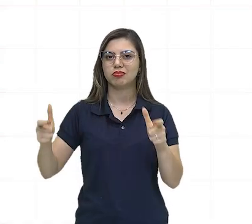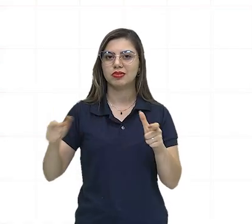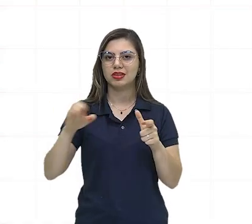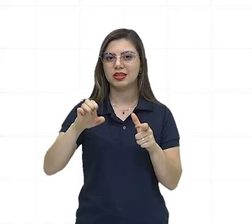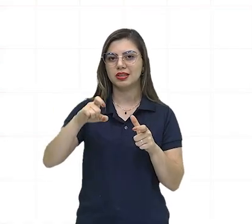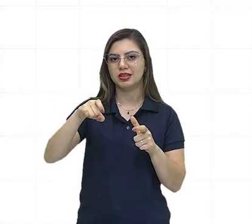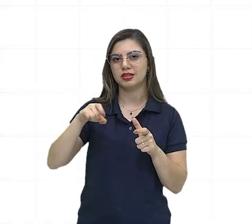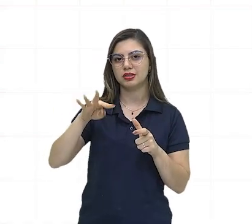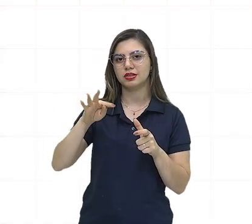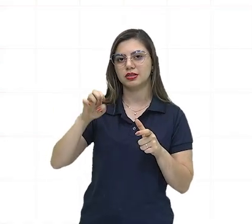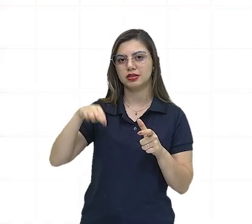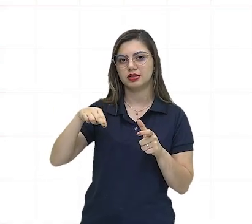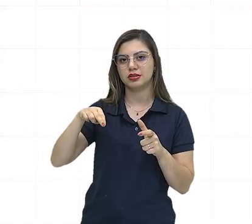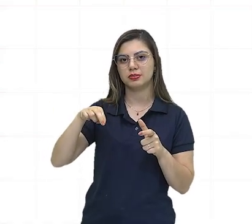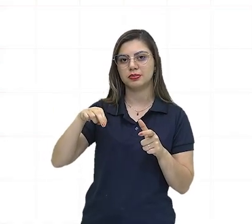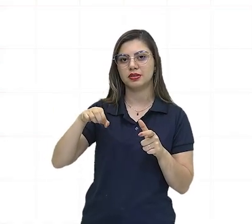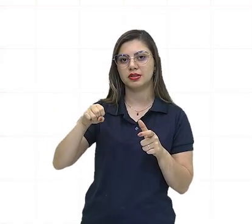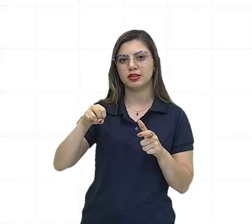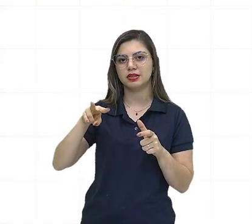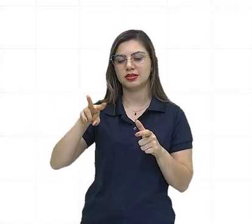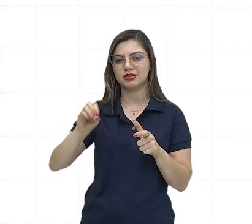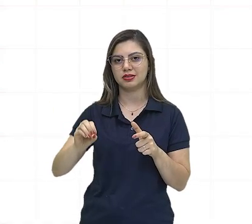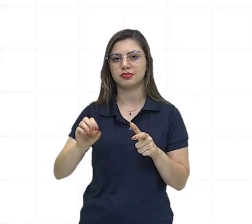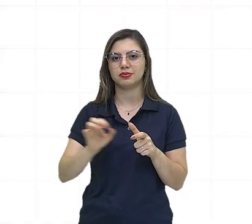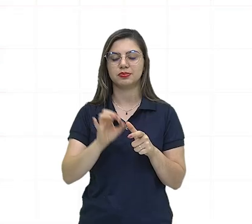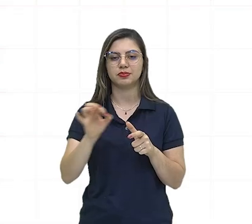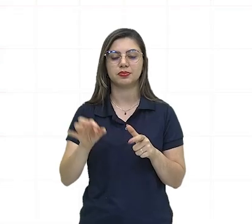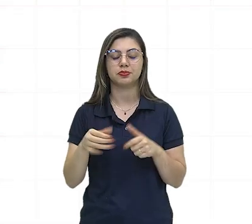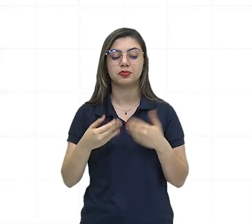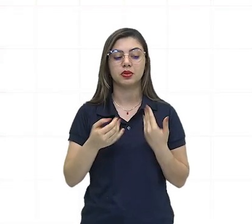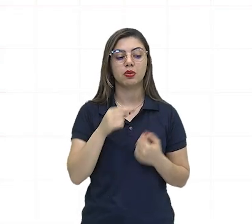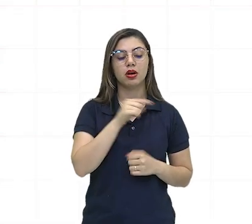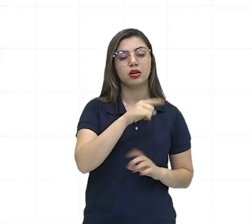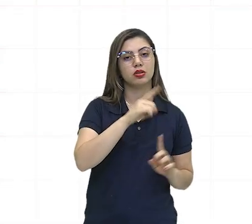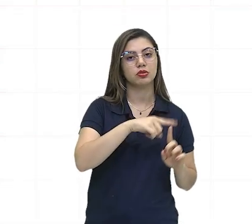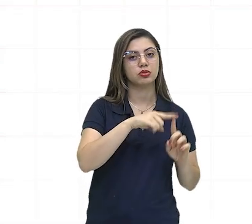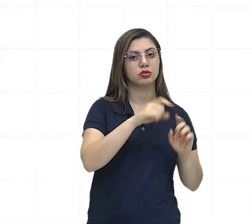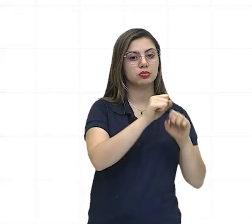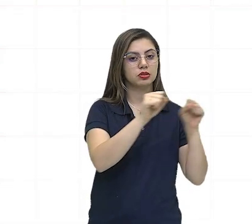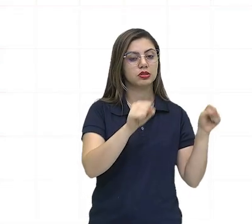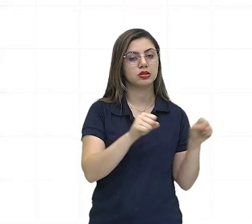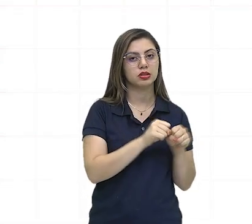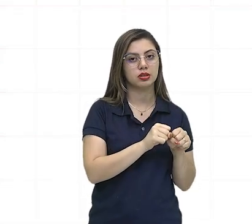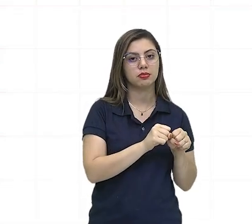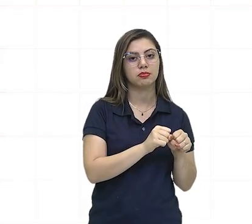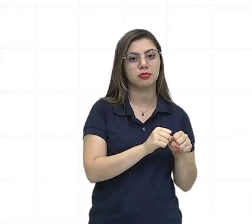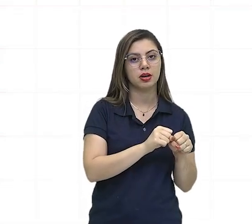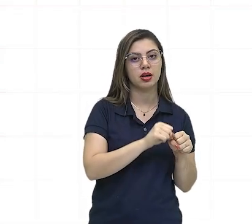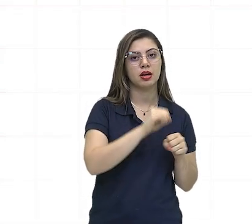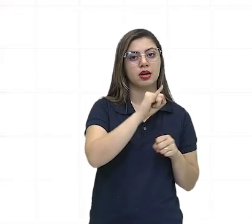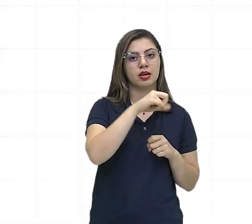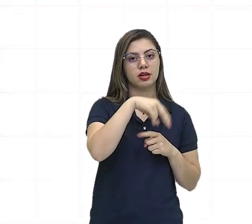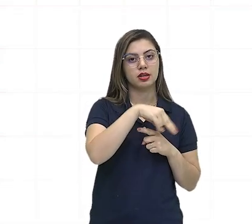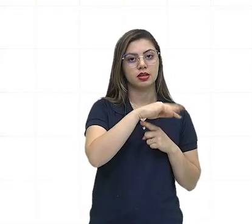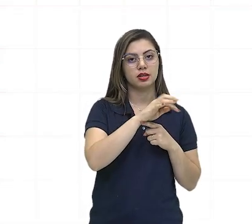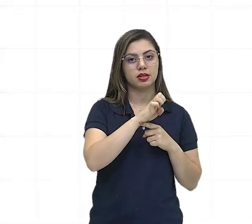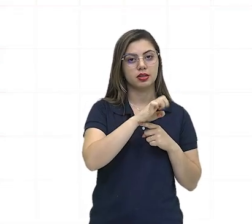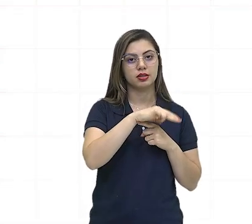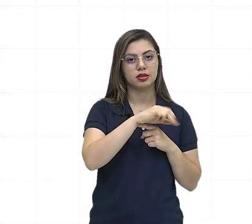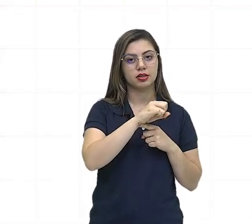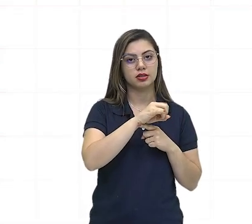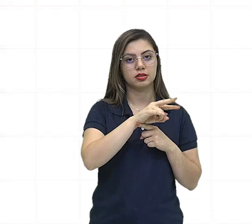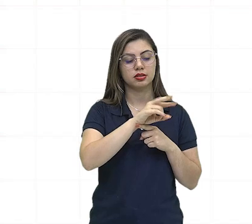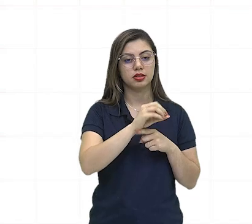extensivo. Então, nesse sistema intensivo, nós vamos ter o uso de máquinas, onde